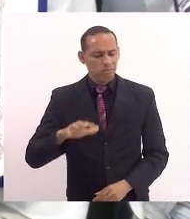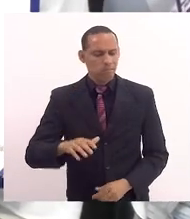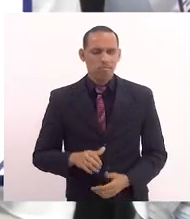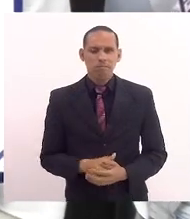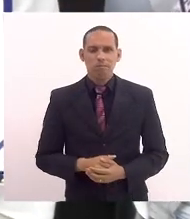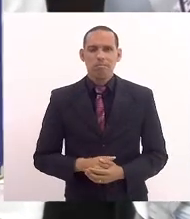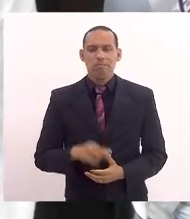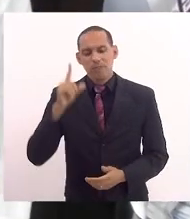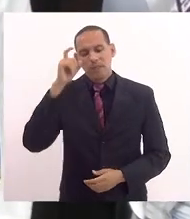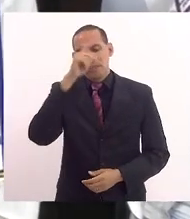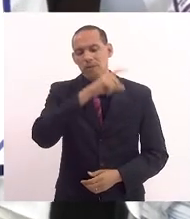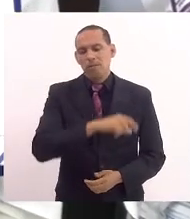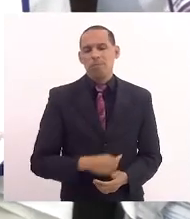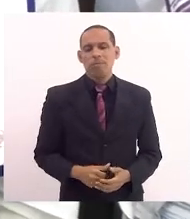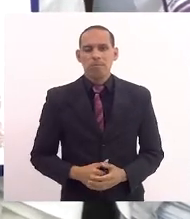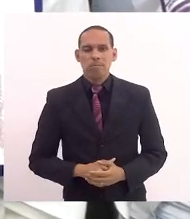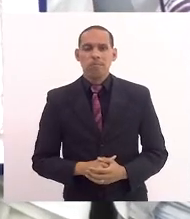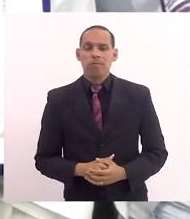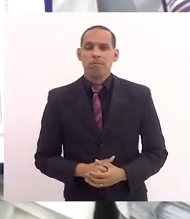Ai, foi difícil.